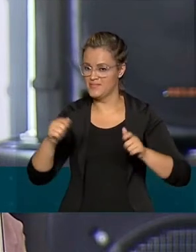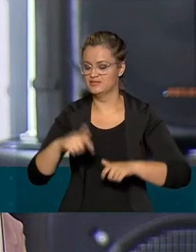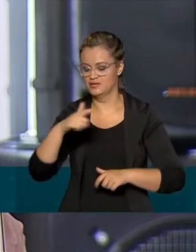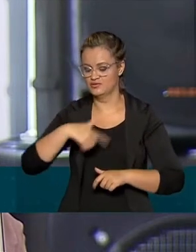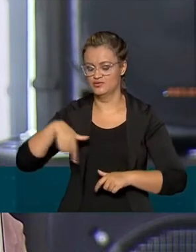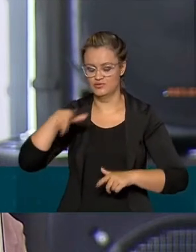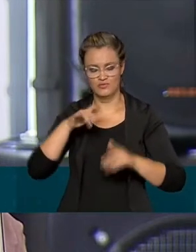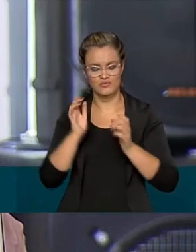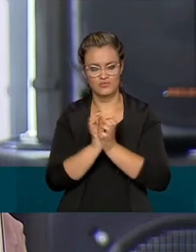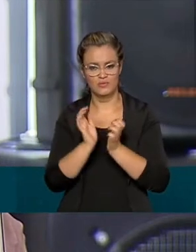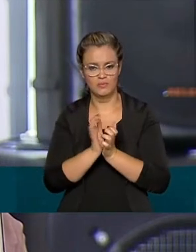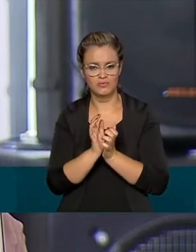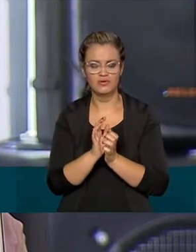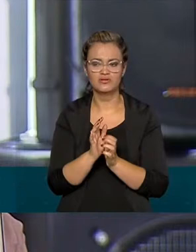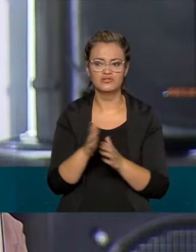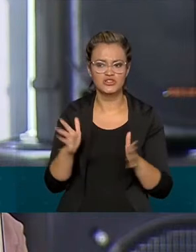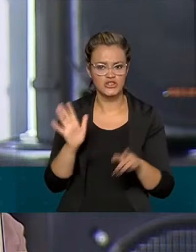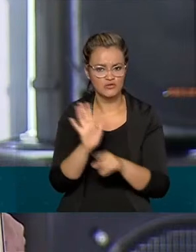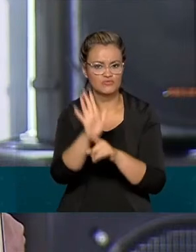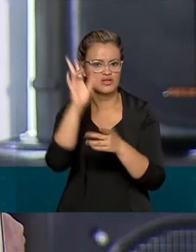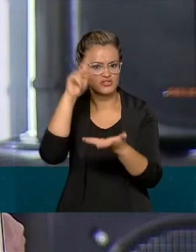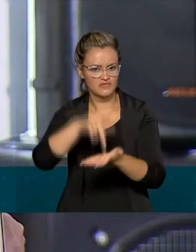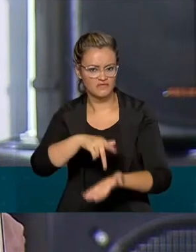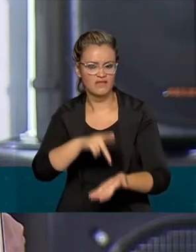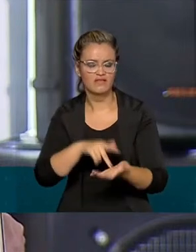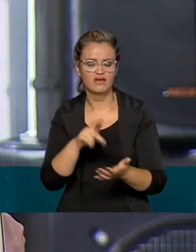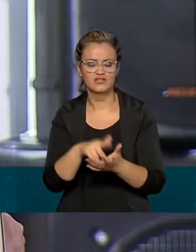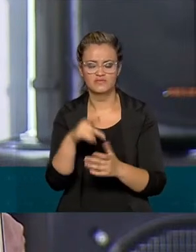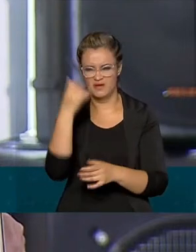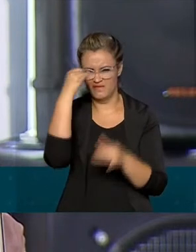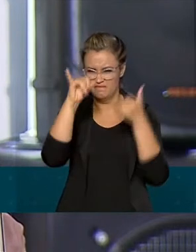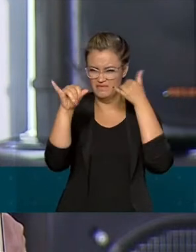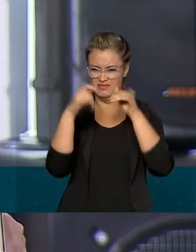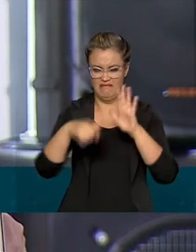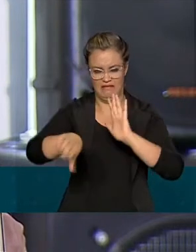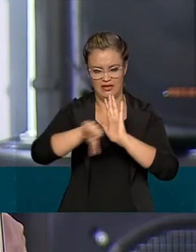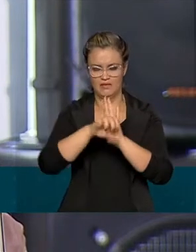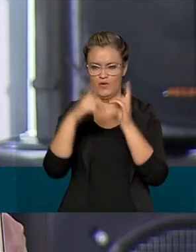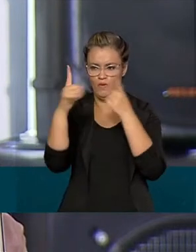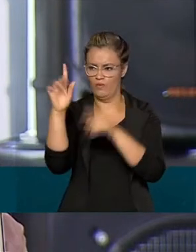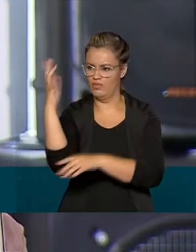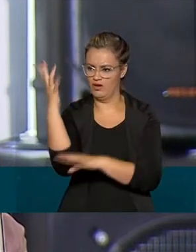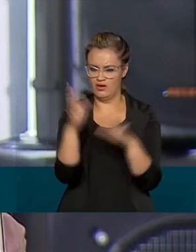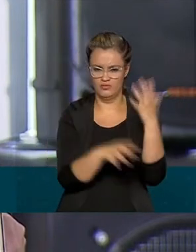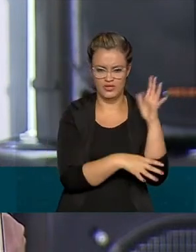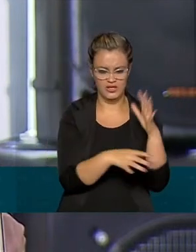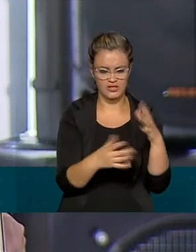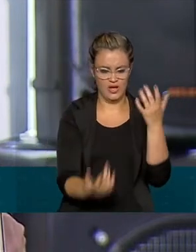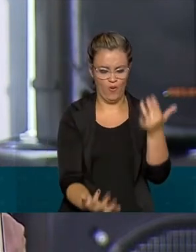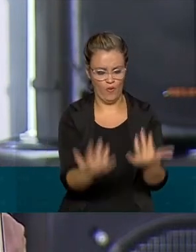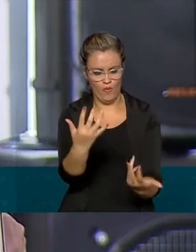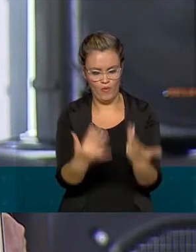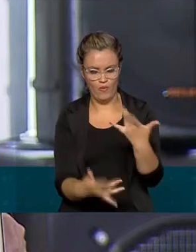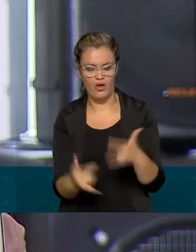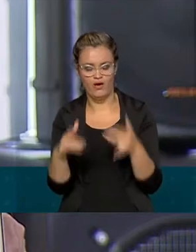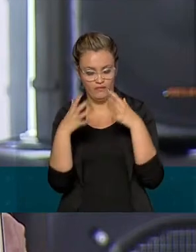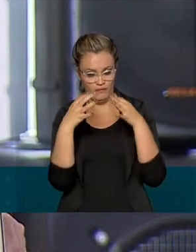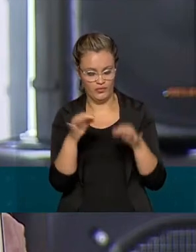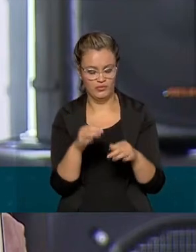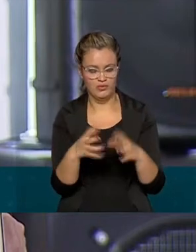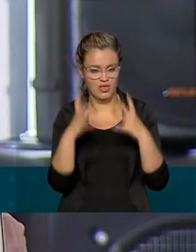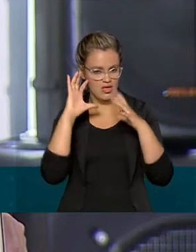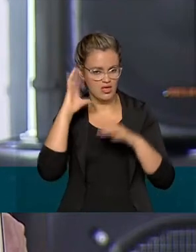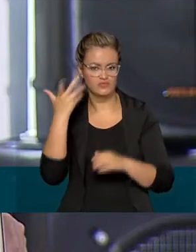Terrestre em atuar proativamente para combater crimes ambientais e focos de incêndio, com